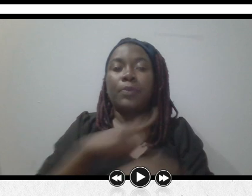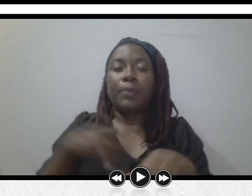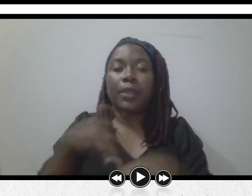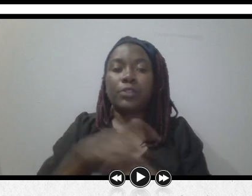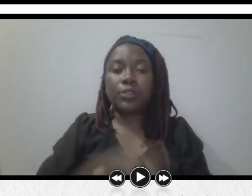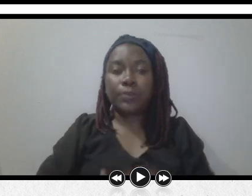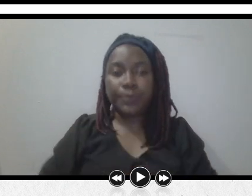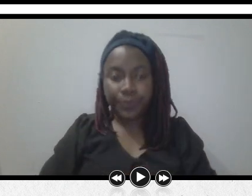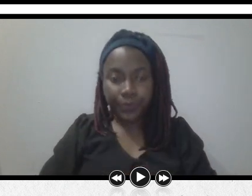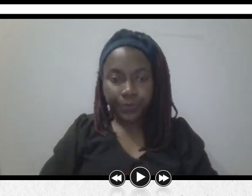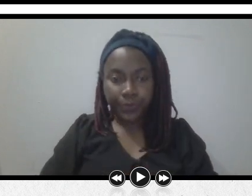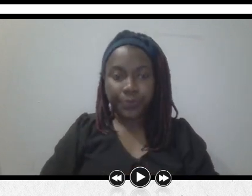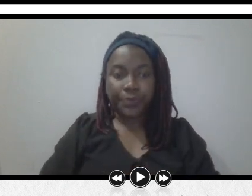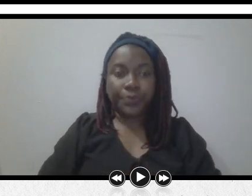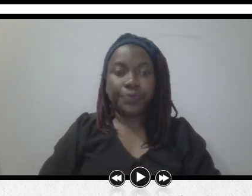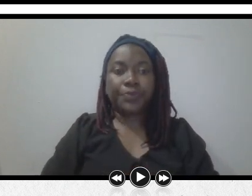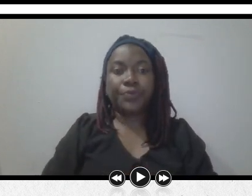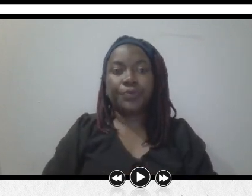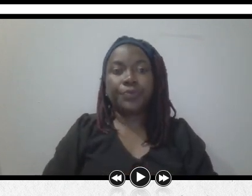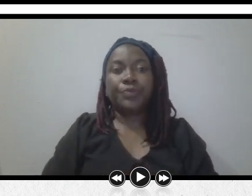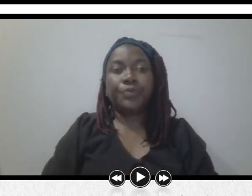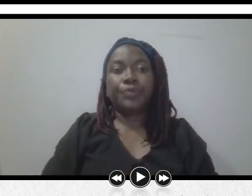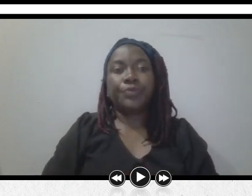futuro da indústria e do país.